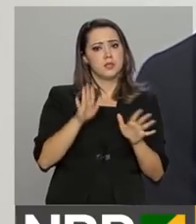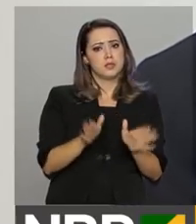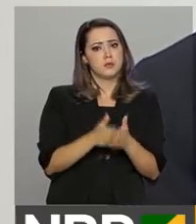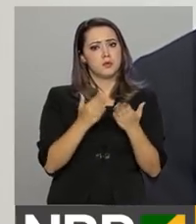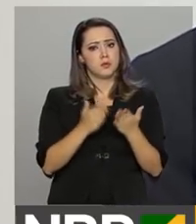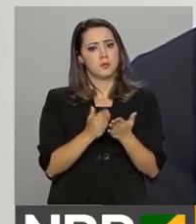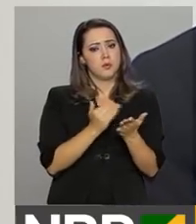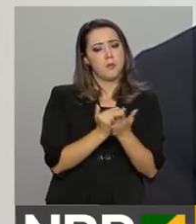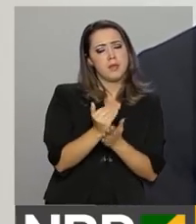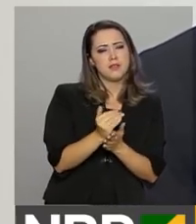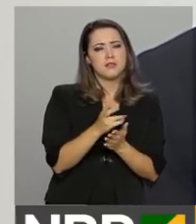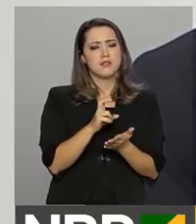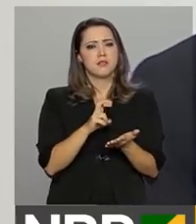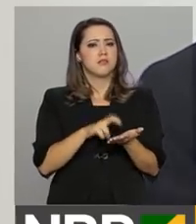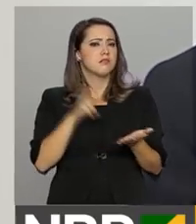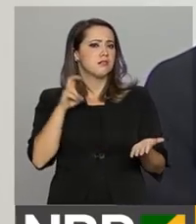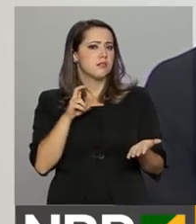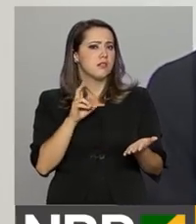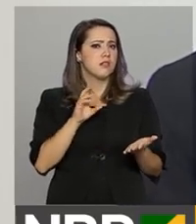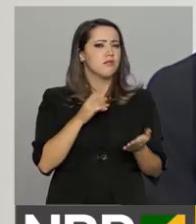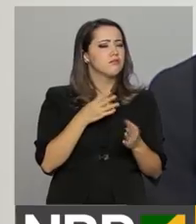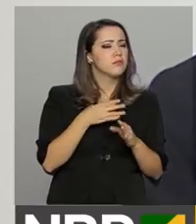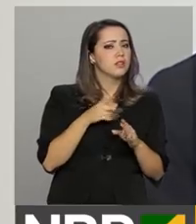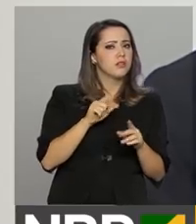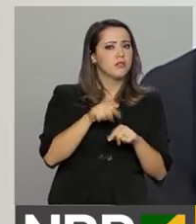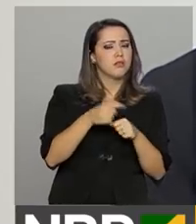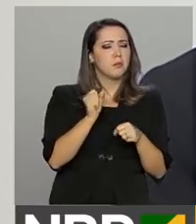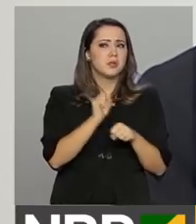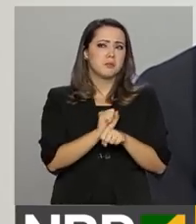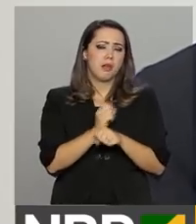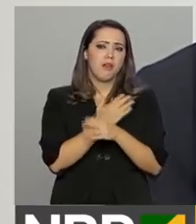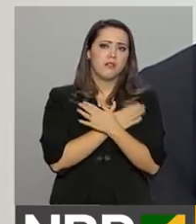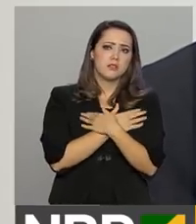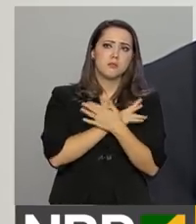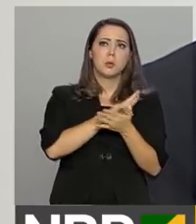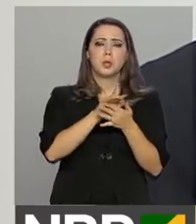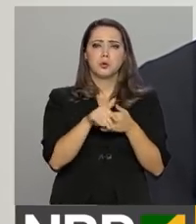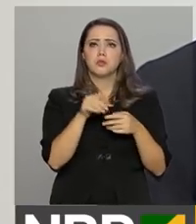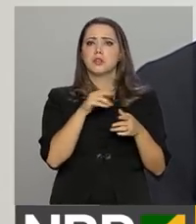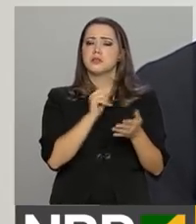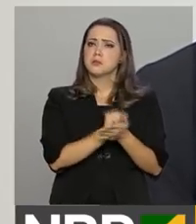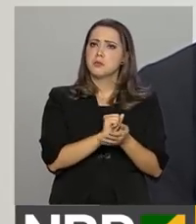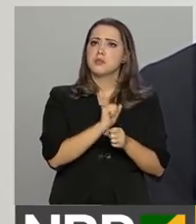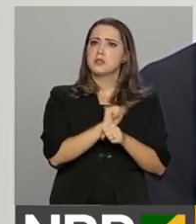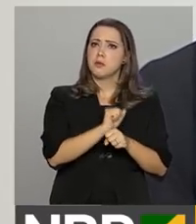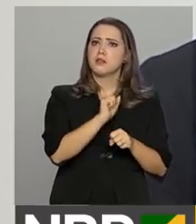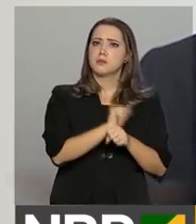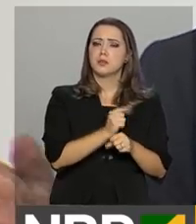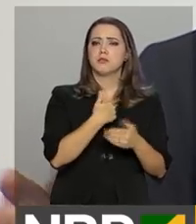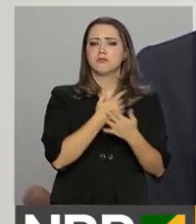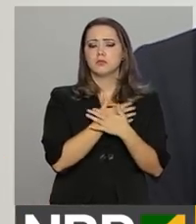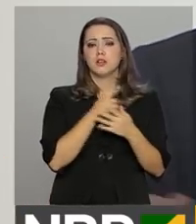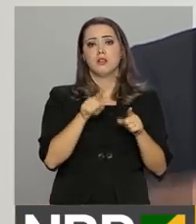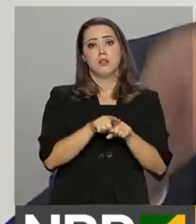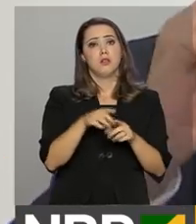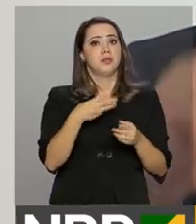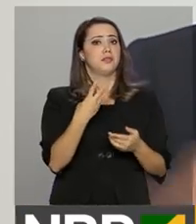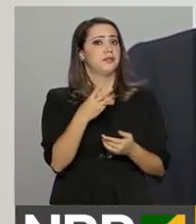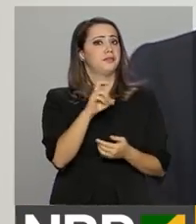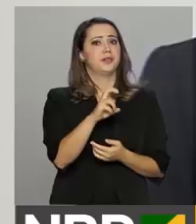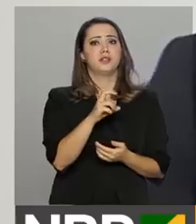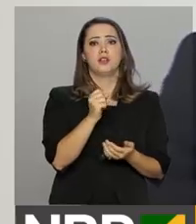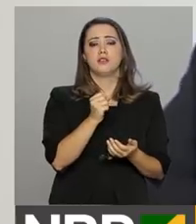muito cedo e interrompem as contribuições então não conseguem fazer os 35 anos de contribuição e por isso